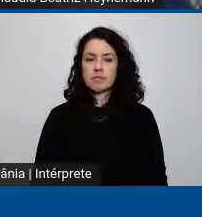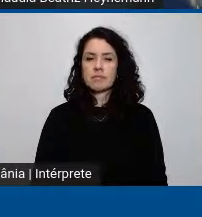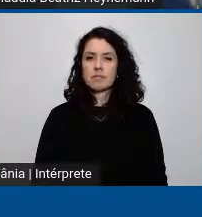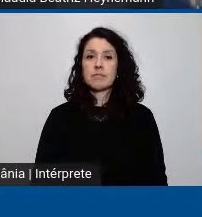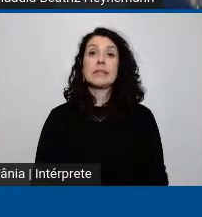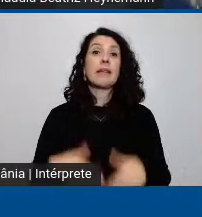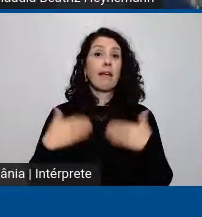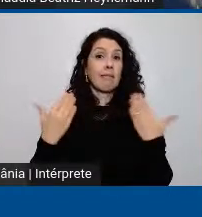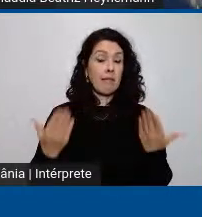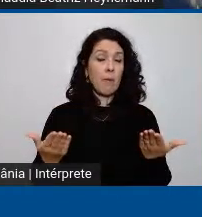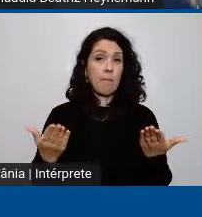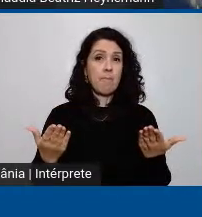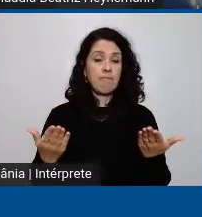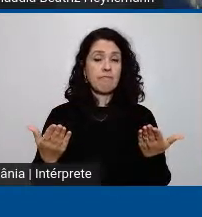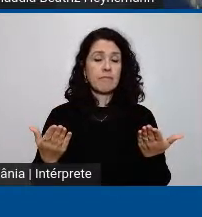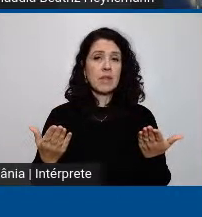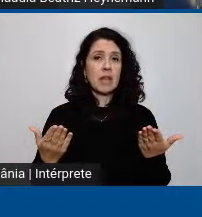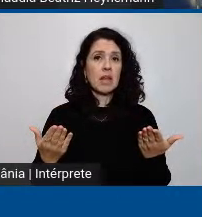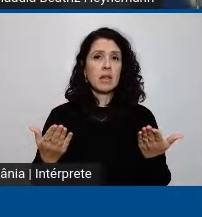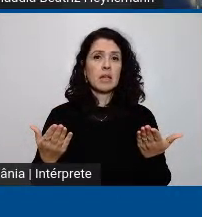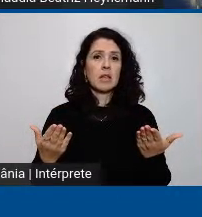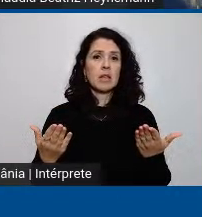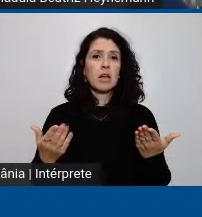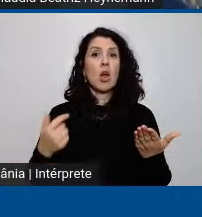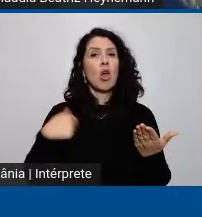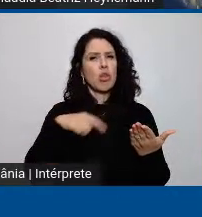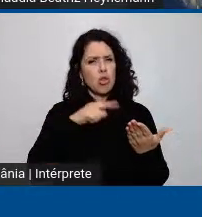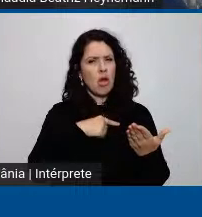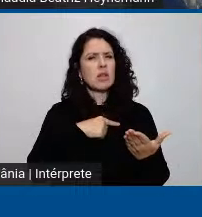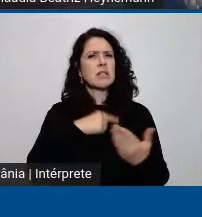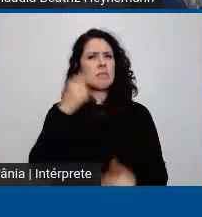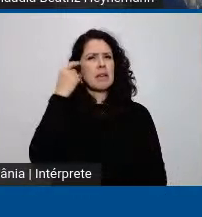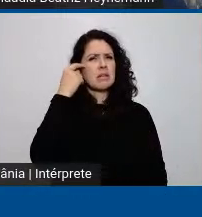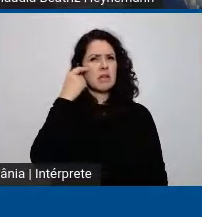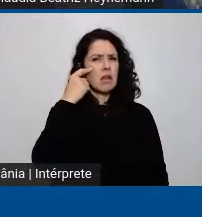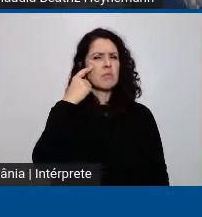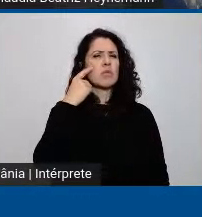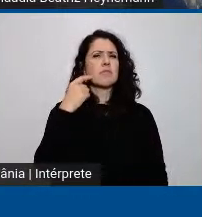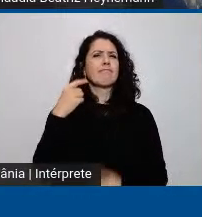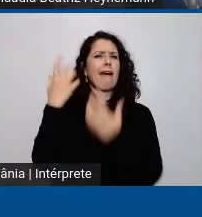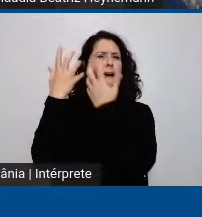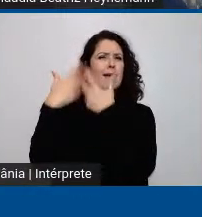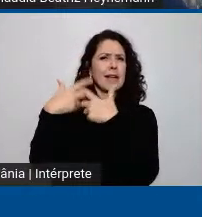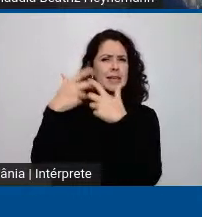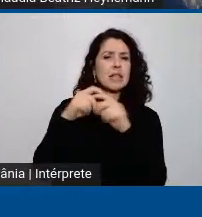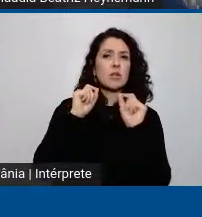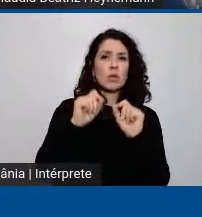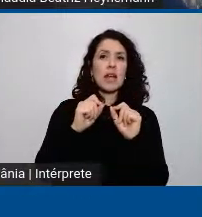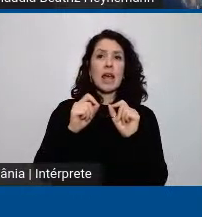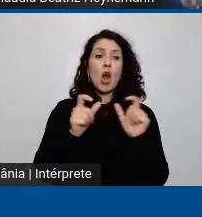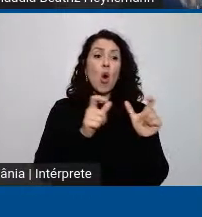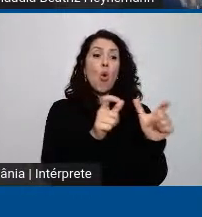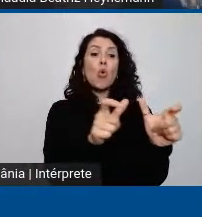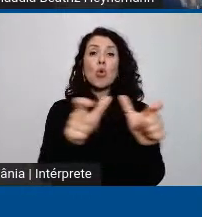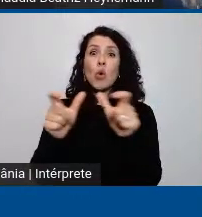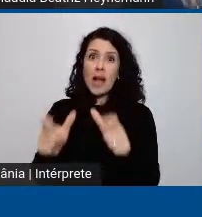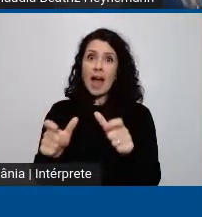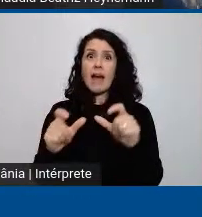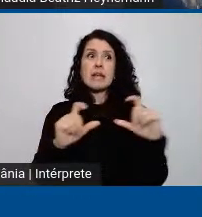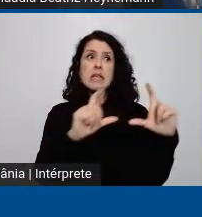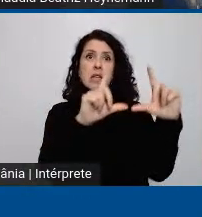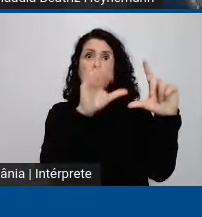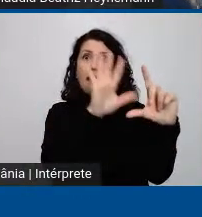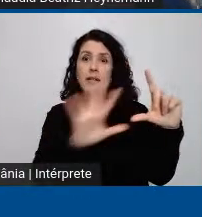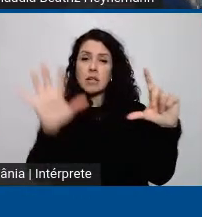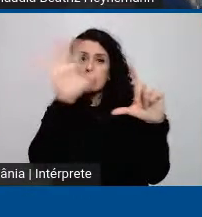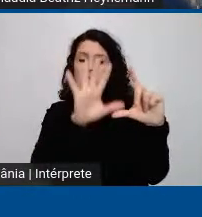Então, mas nós consideramos, né, ponderamos, que esses cenários ou localizações geográficas, mesmo que não expressassem estritamente o